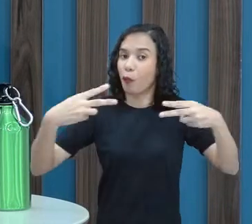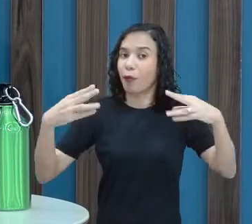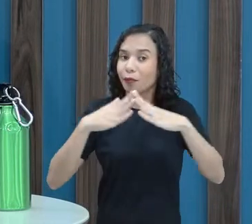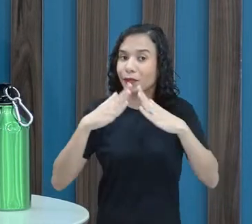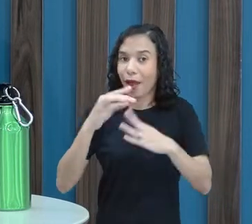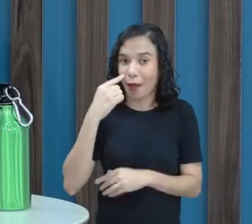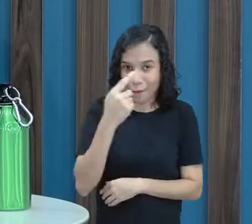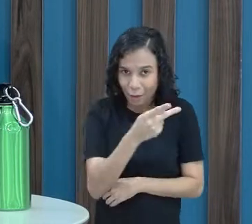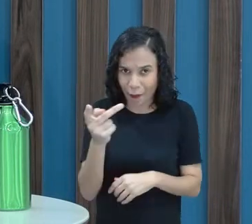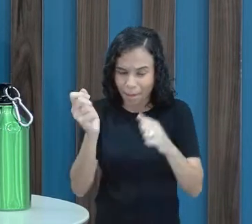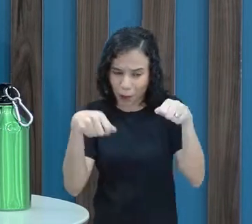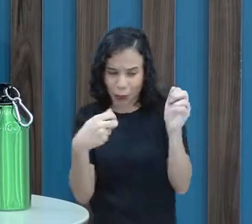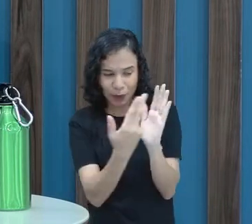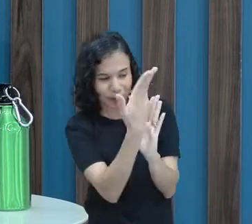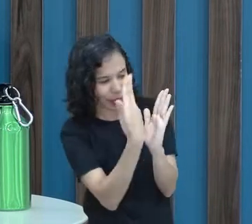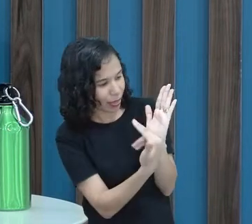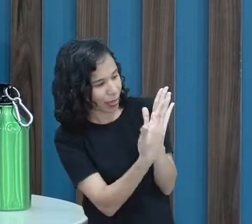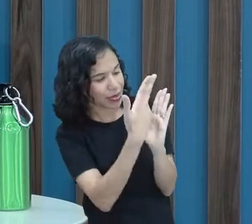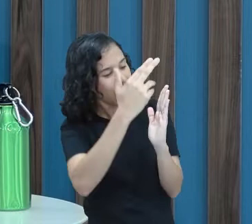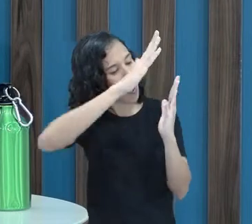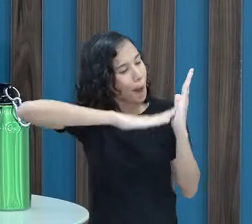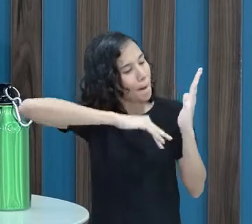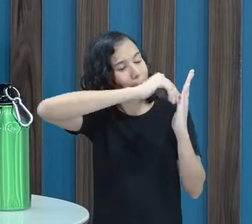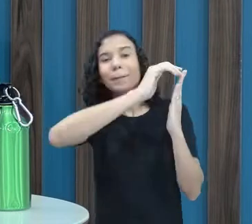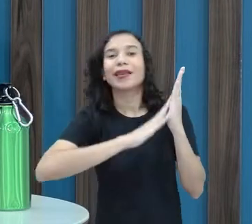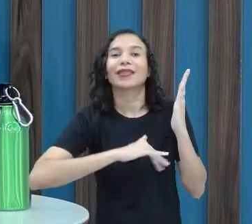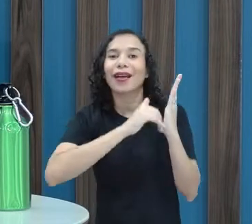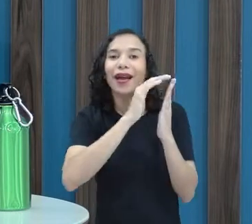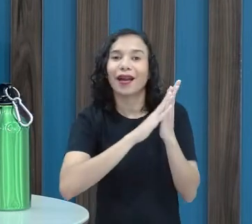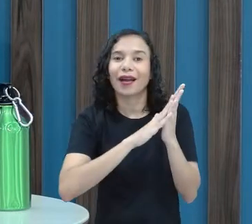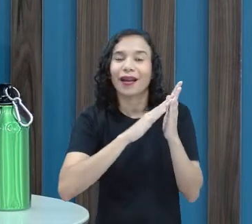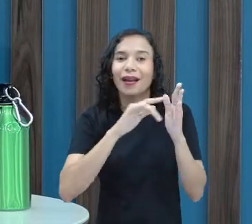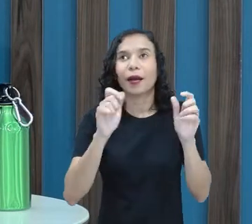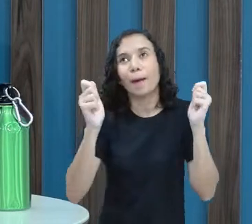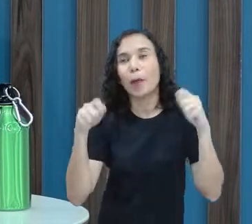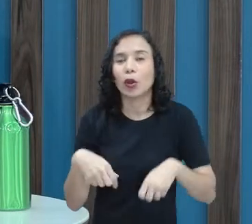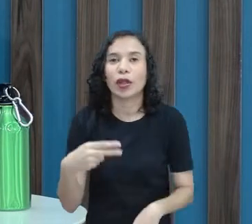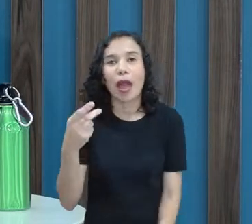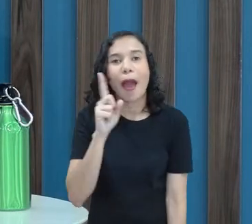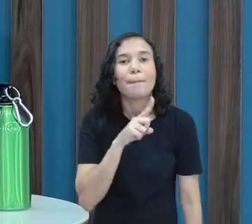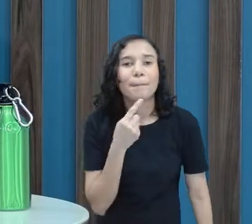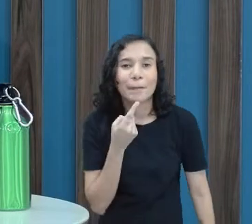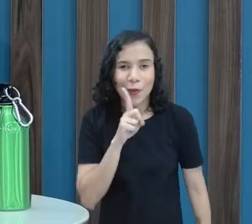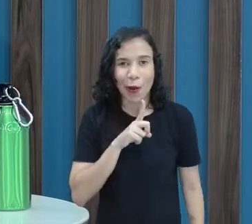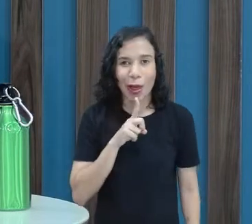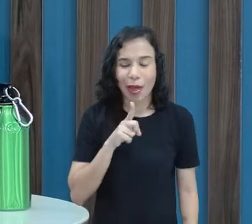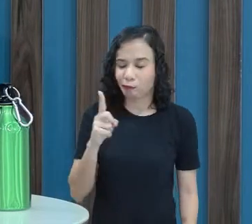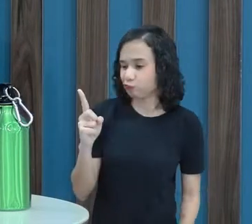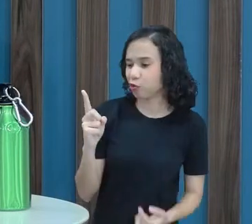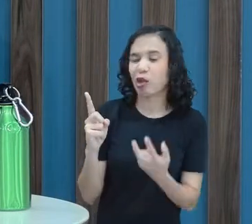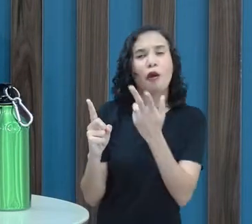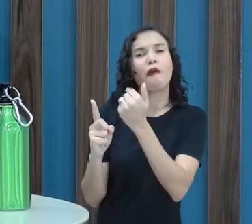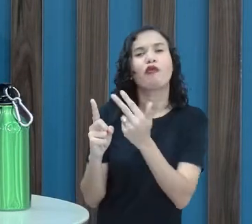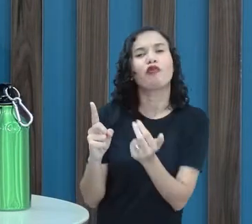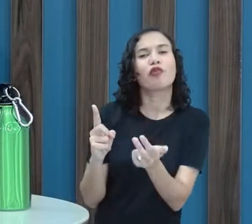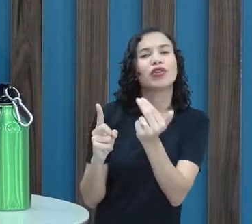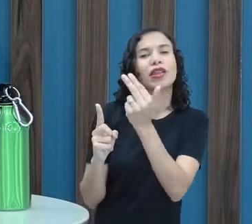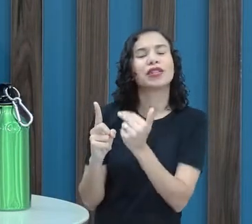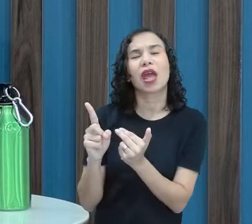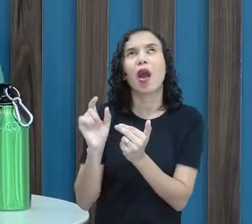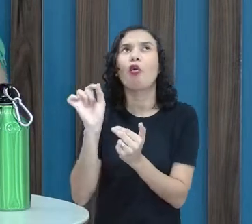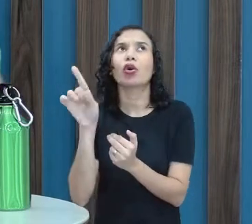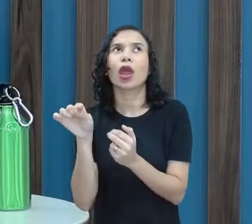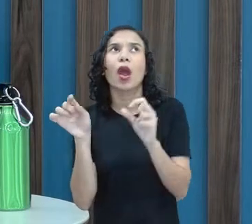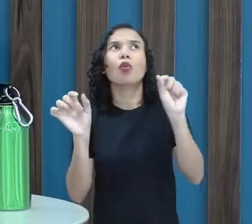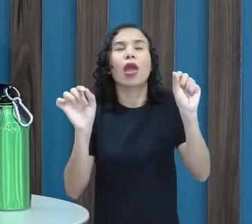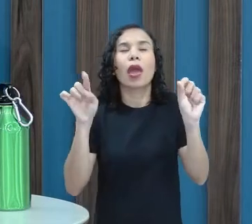aí desenhar, que você possa pintar, né? De repente, o palito de picolé, vai lá, pega o palito, vou desenhar aqui, ó, o que é isso, o que é